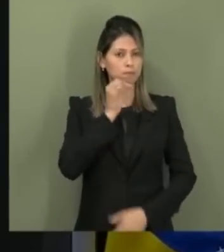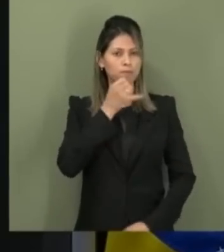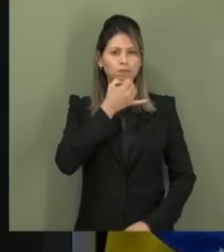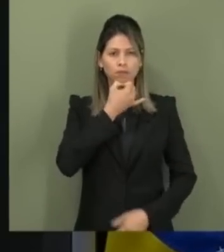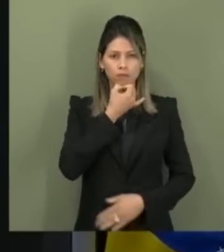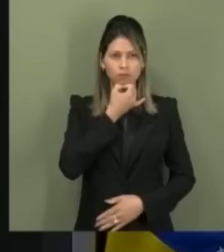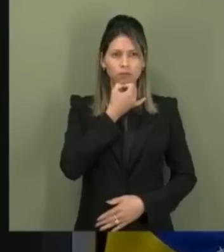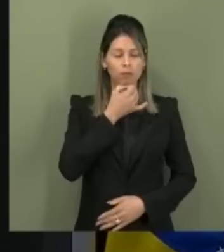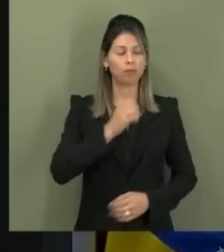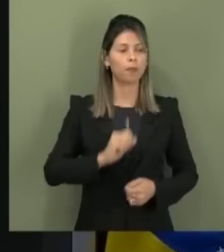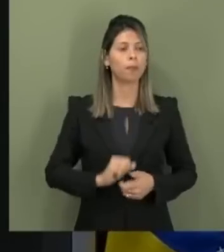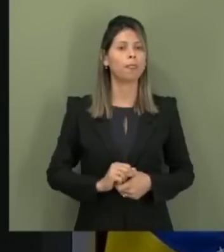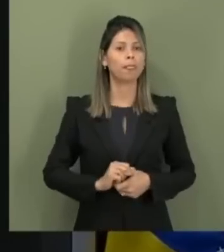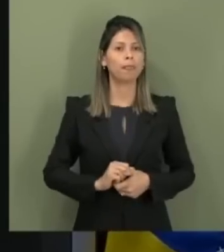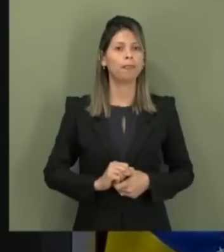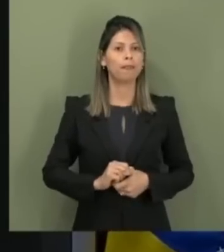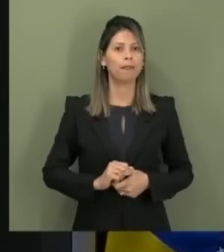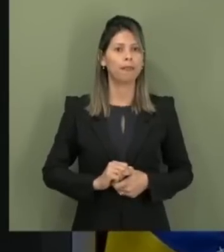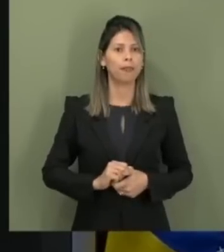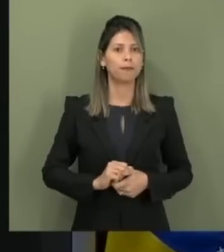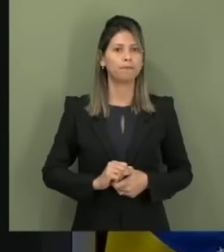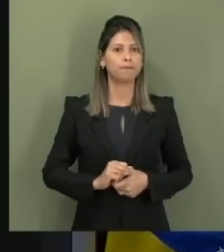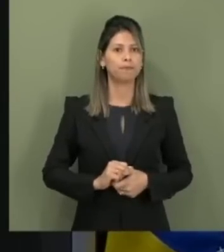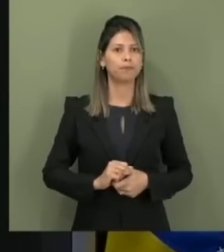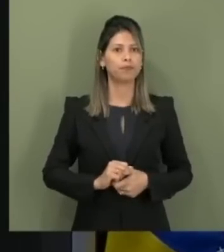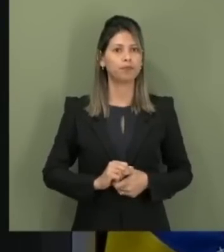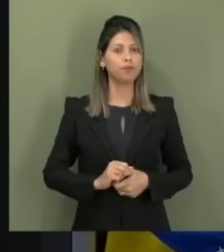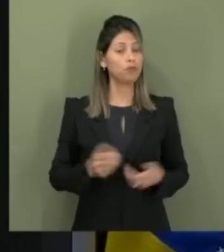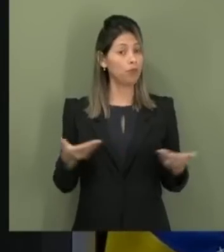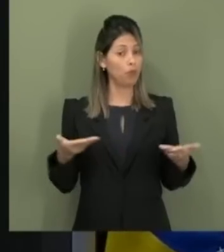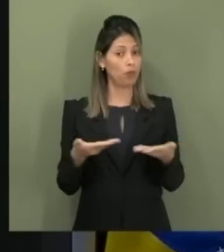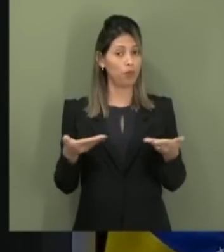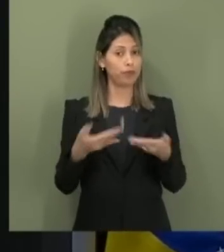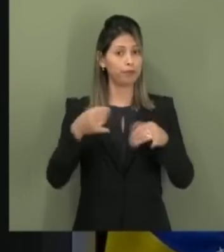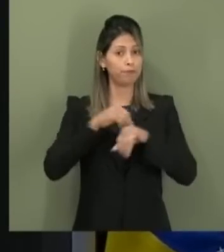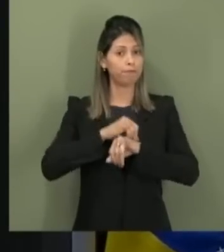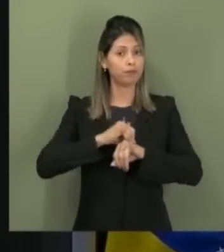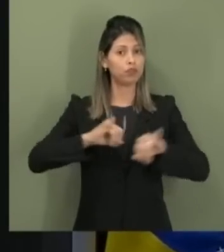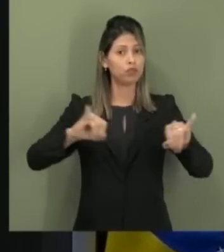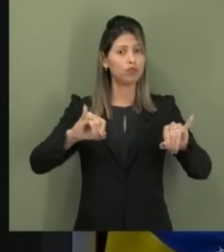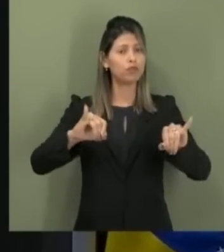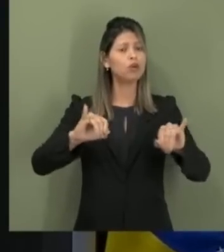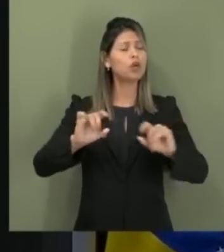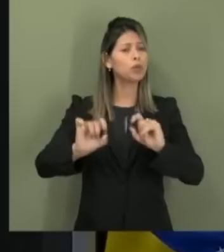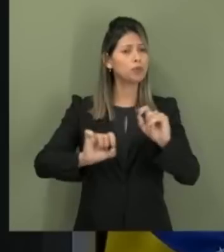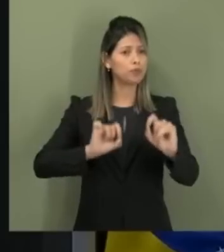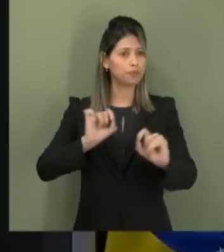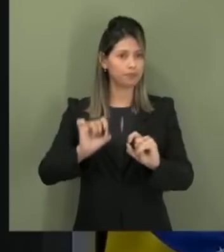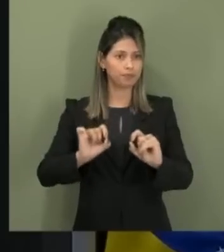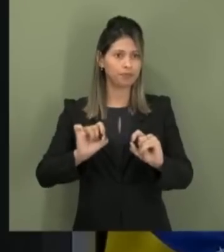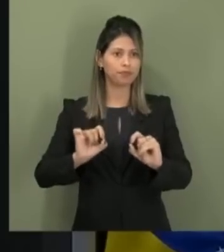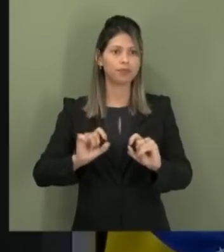que foi divulgado hoje, em decorrência de uma operação